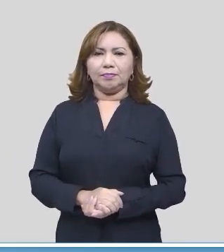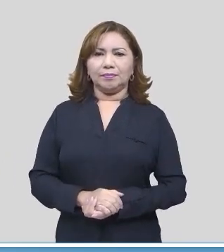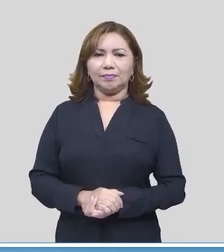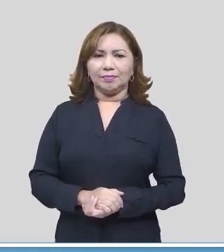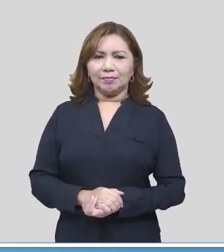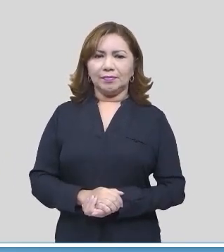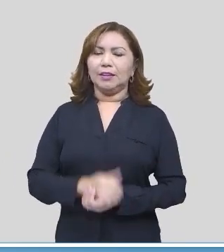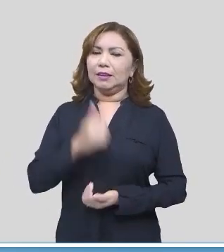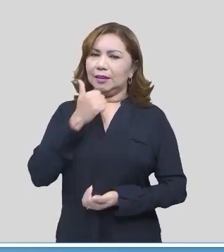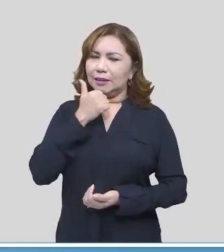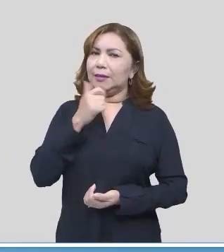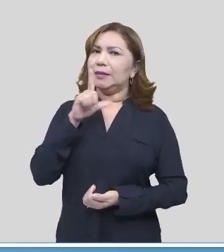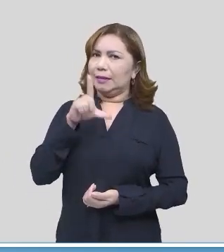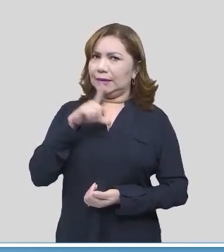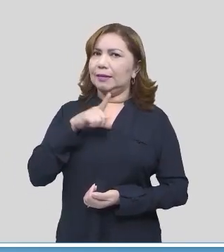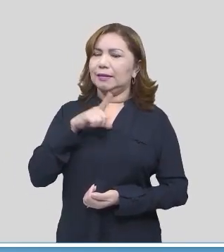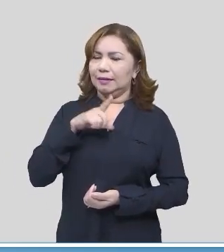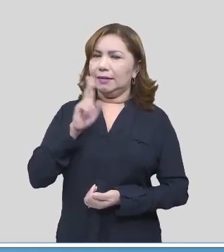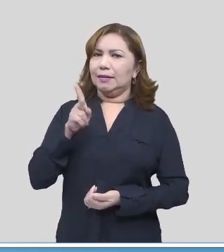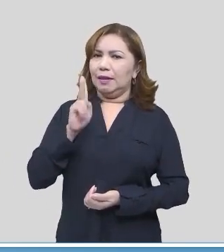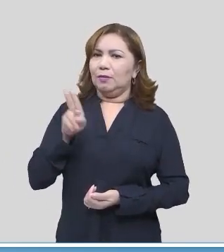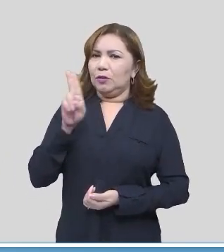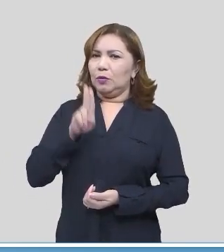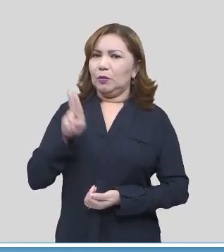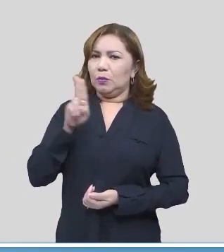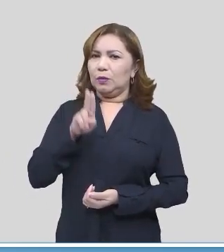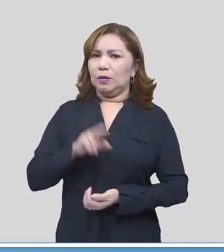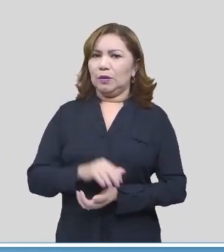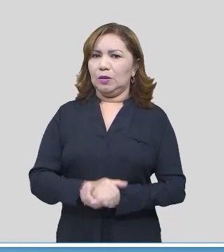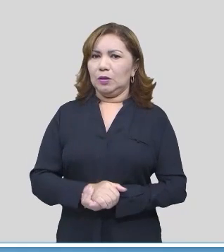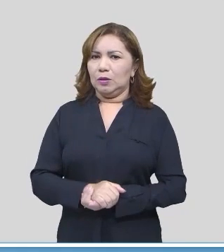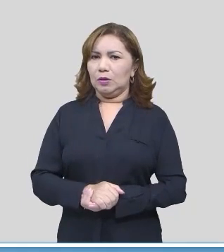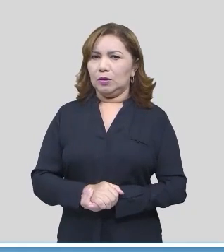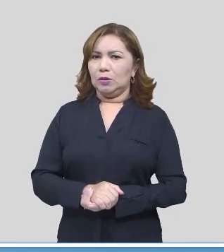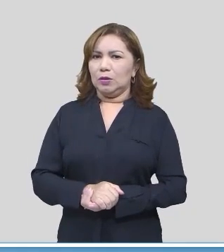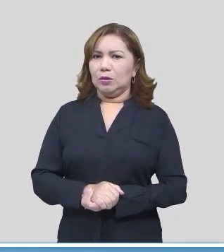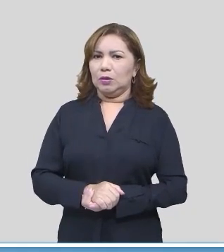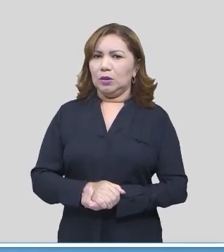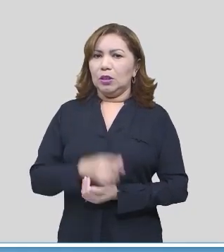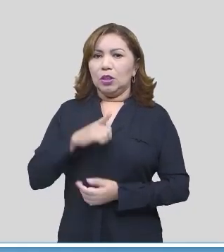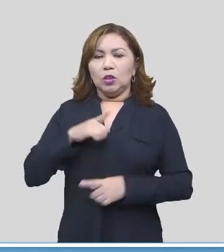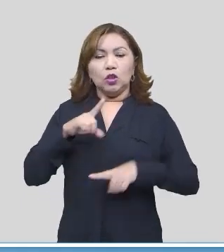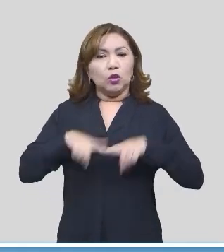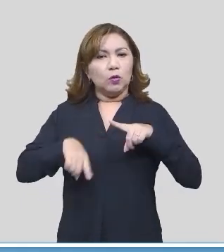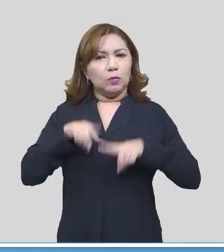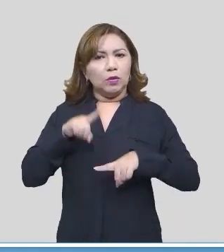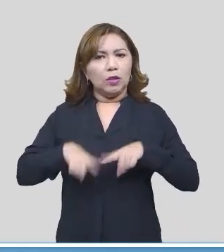seu material escolar. Temos esses instrumentos de medidas